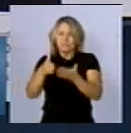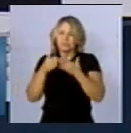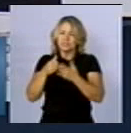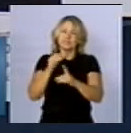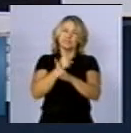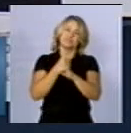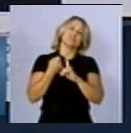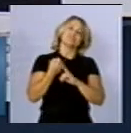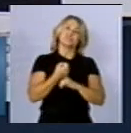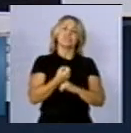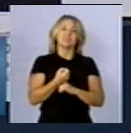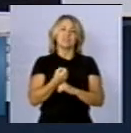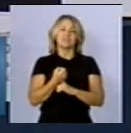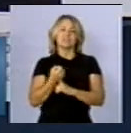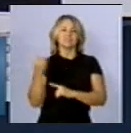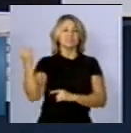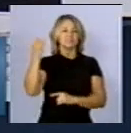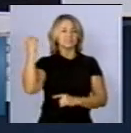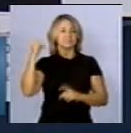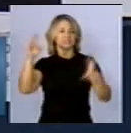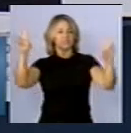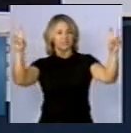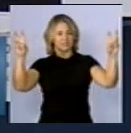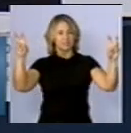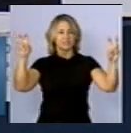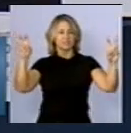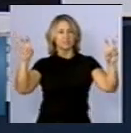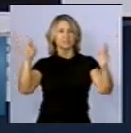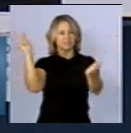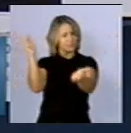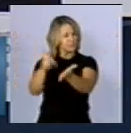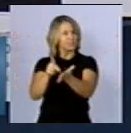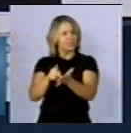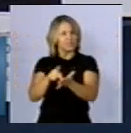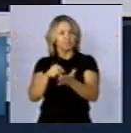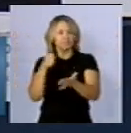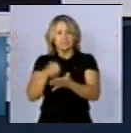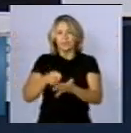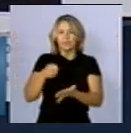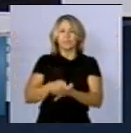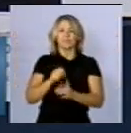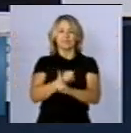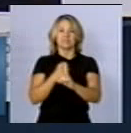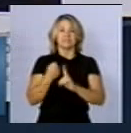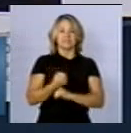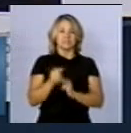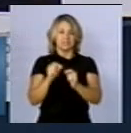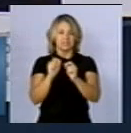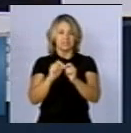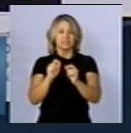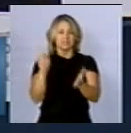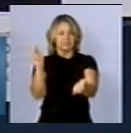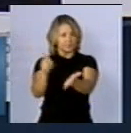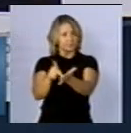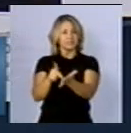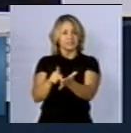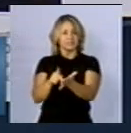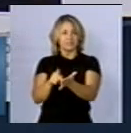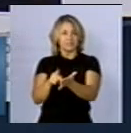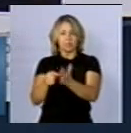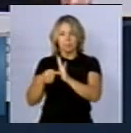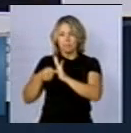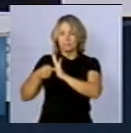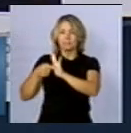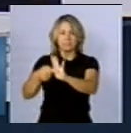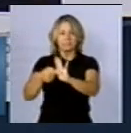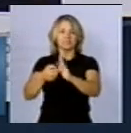sociedade aquela essas questões estão está de fato incomodando a sociedade que leva de fato a